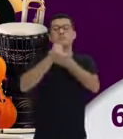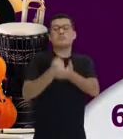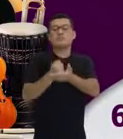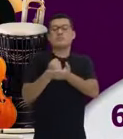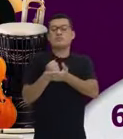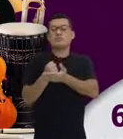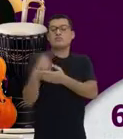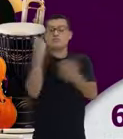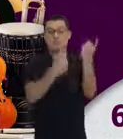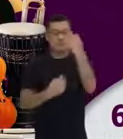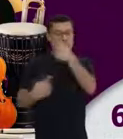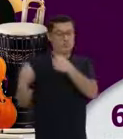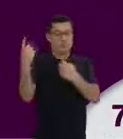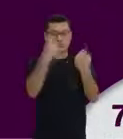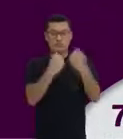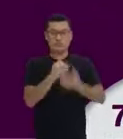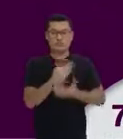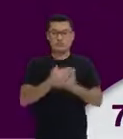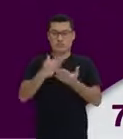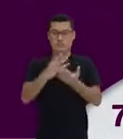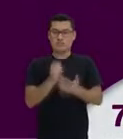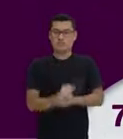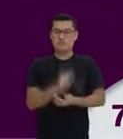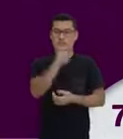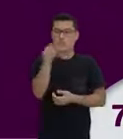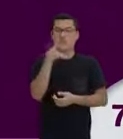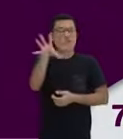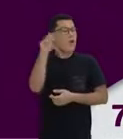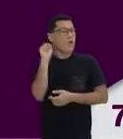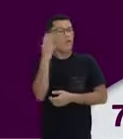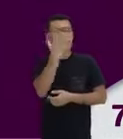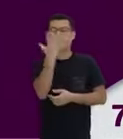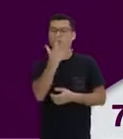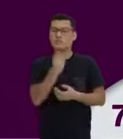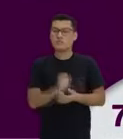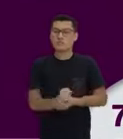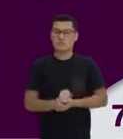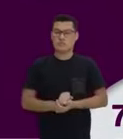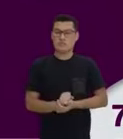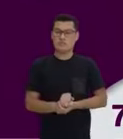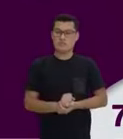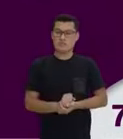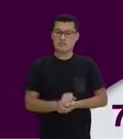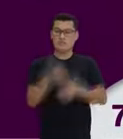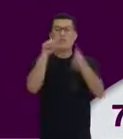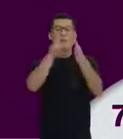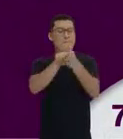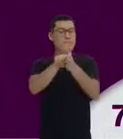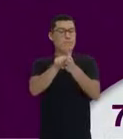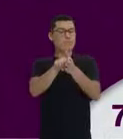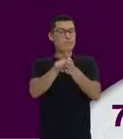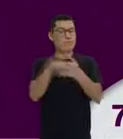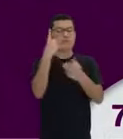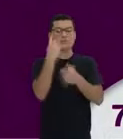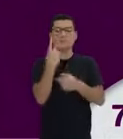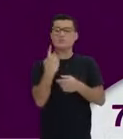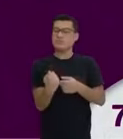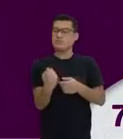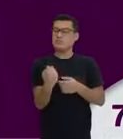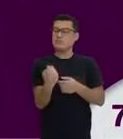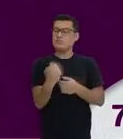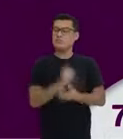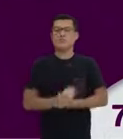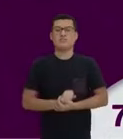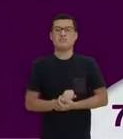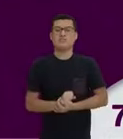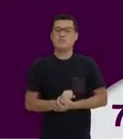expressão vamos seguir o seu ouvir música essa pergunta é uma pergunta bem interessante porque